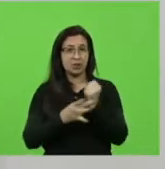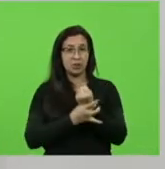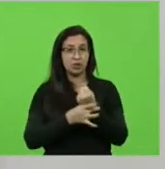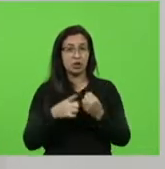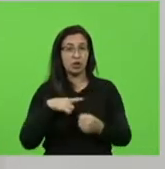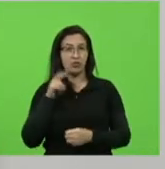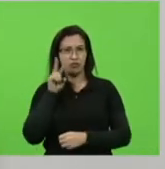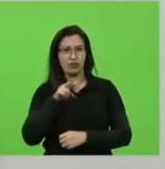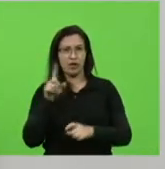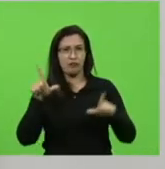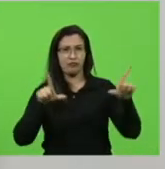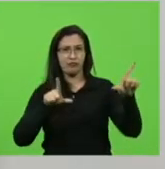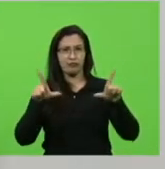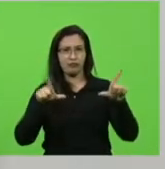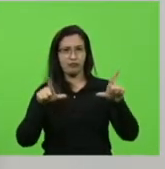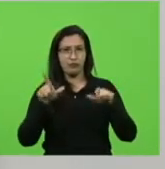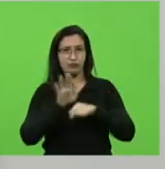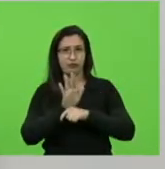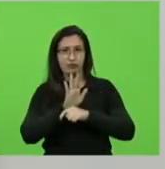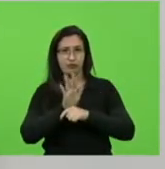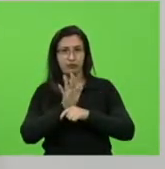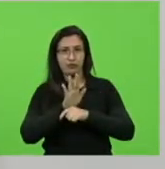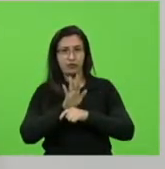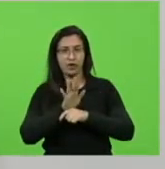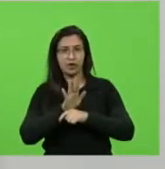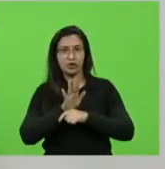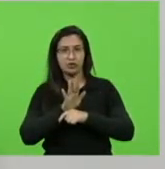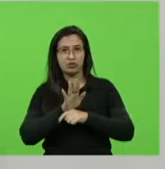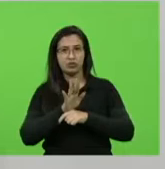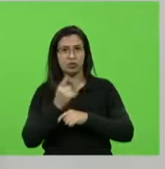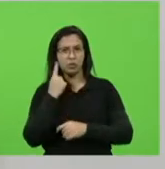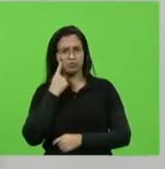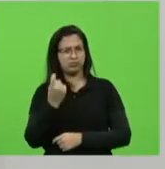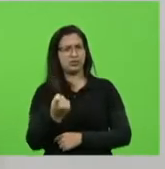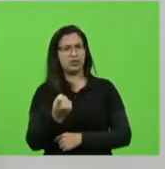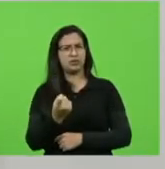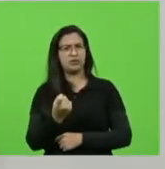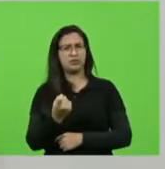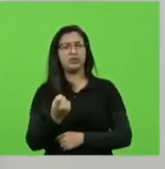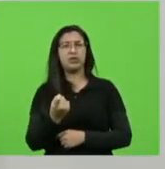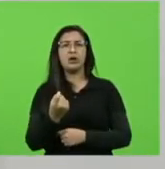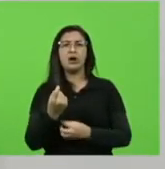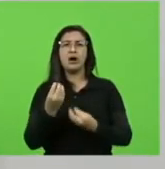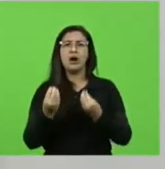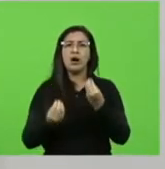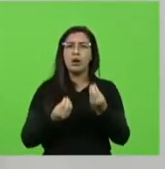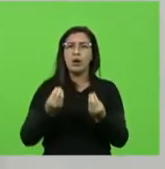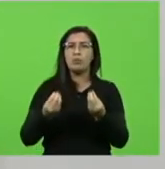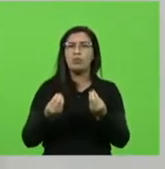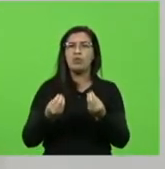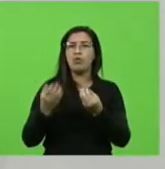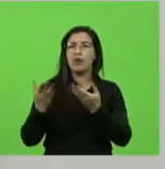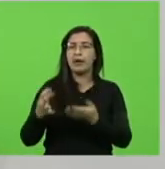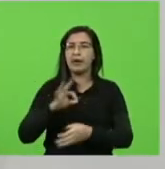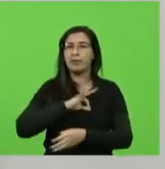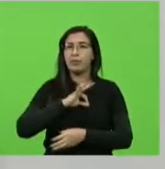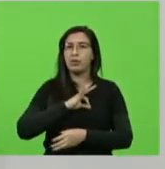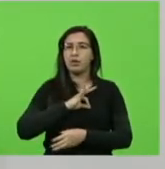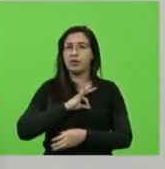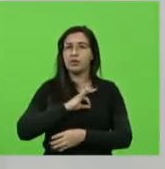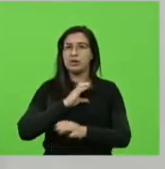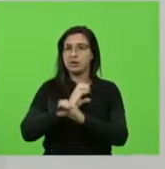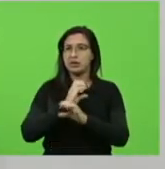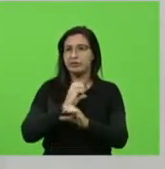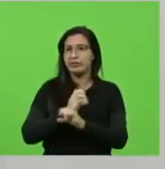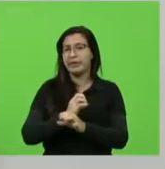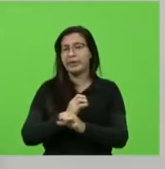vídeo puxando já para as leis criminais. O que adianta, deputados, a Polícia Civil, a Polícia